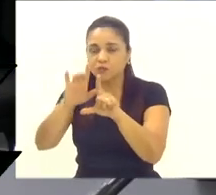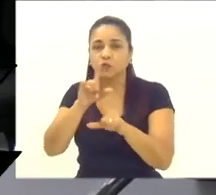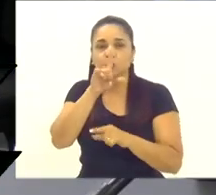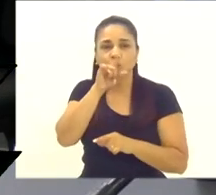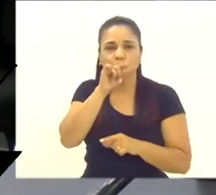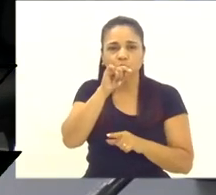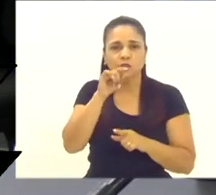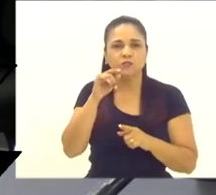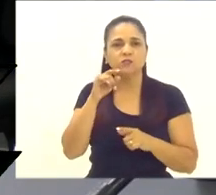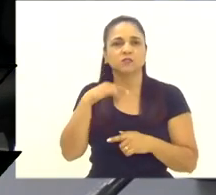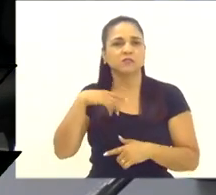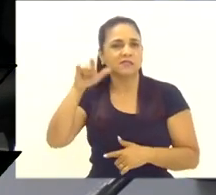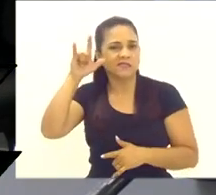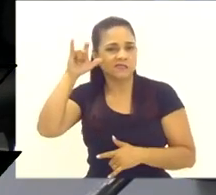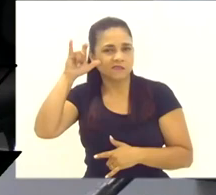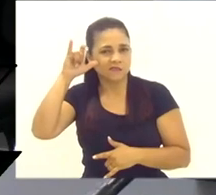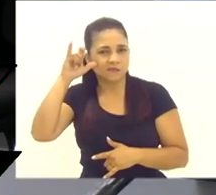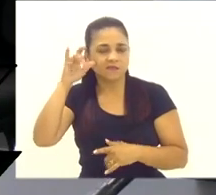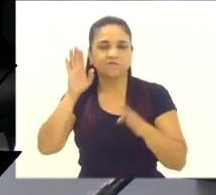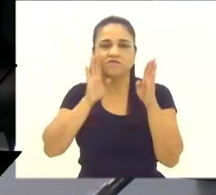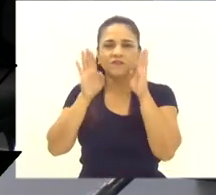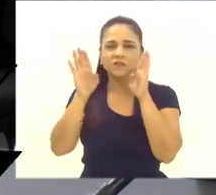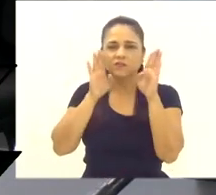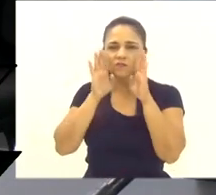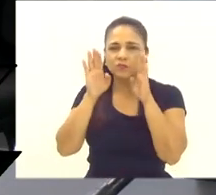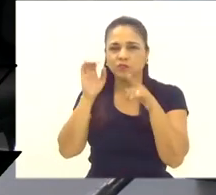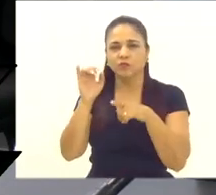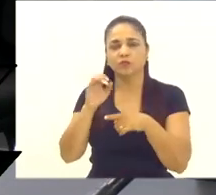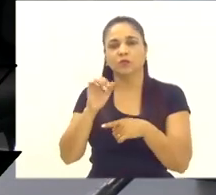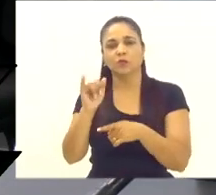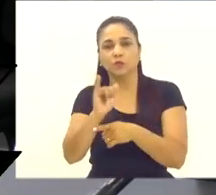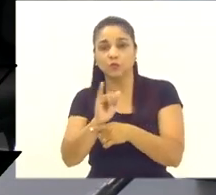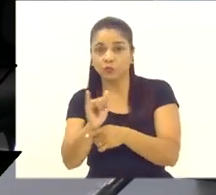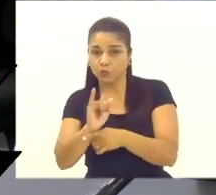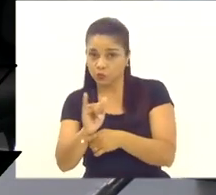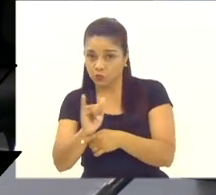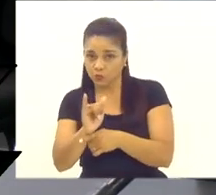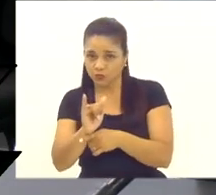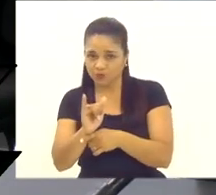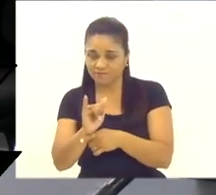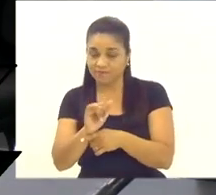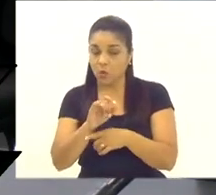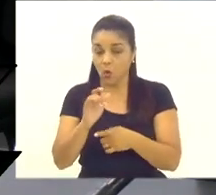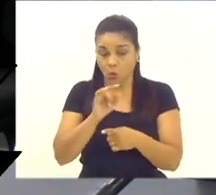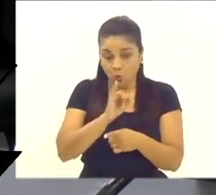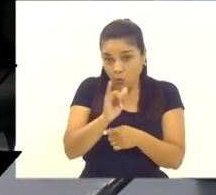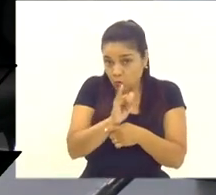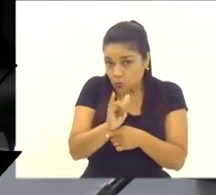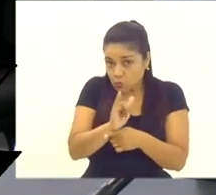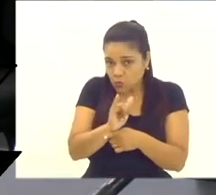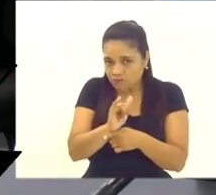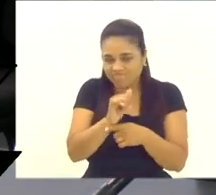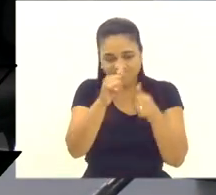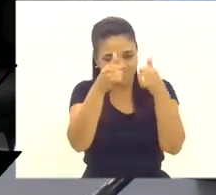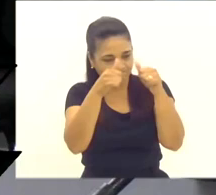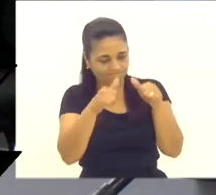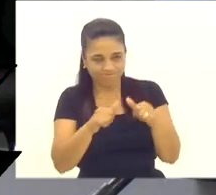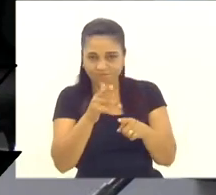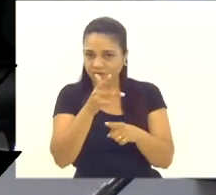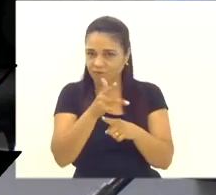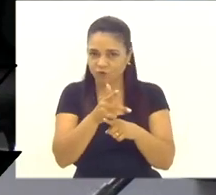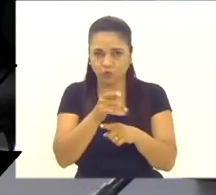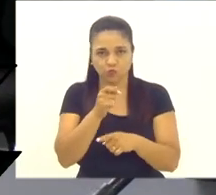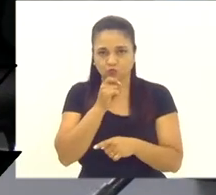Facebook e YouTube considerando que o YouTube eles não fizeram uma análise dos vídeos tá então o conteúdo